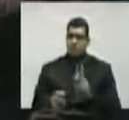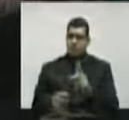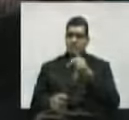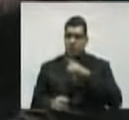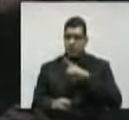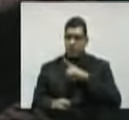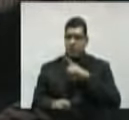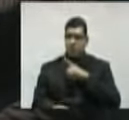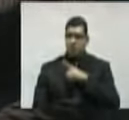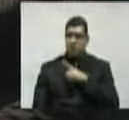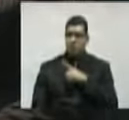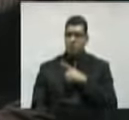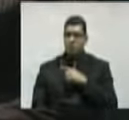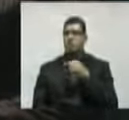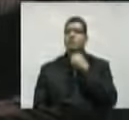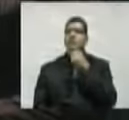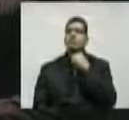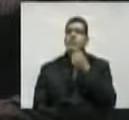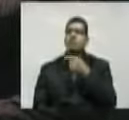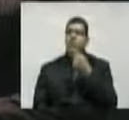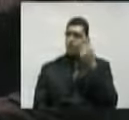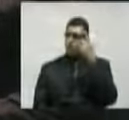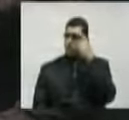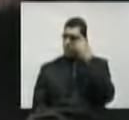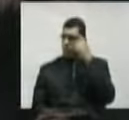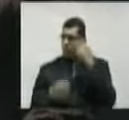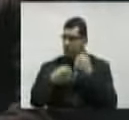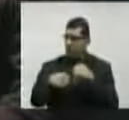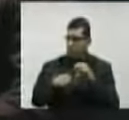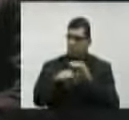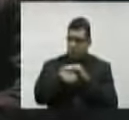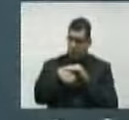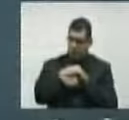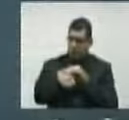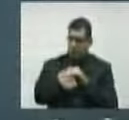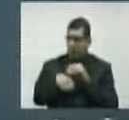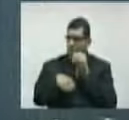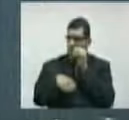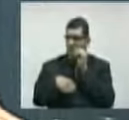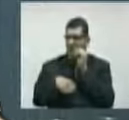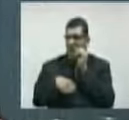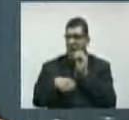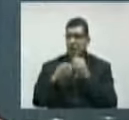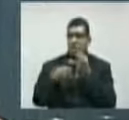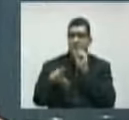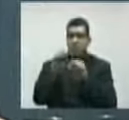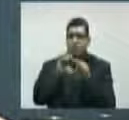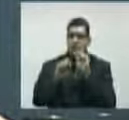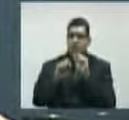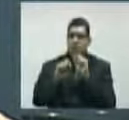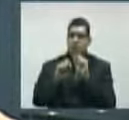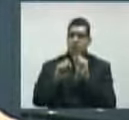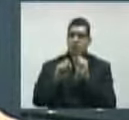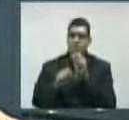tenho dúvidas quando reflito sobre a necessidade de discutir da tribuna questões relativas